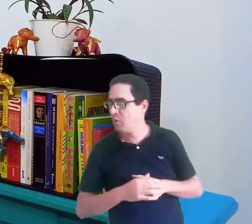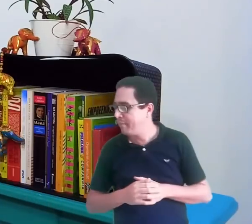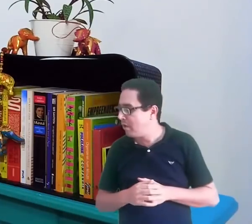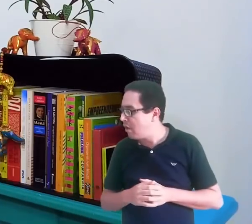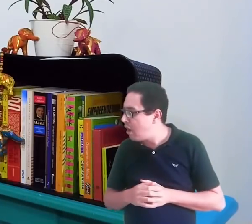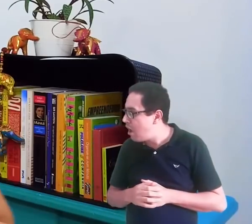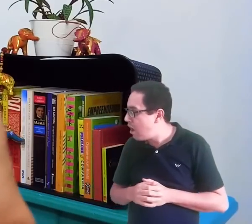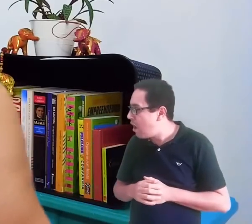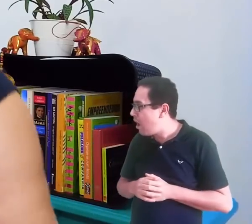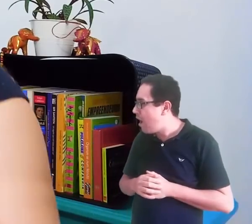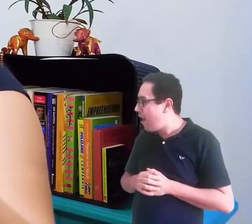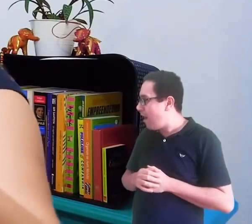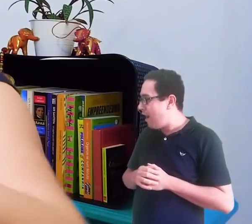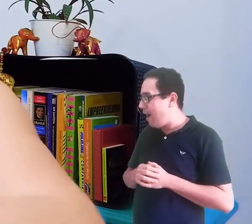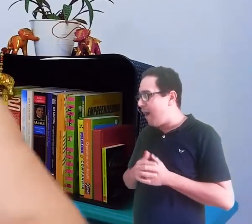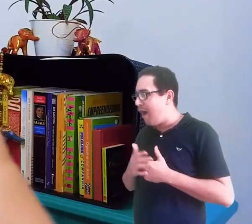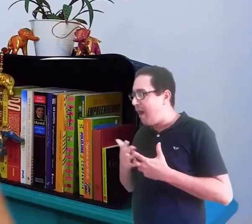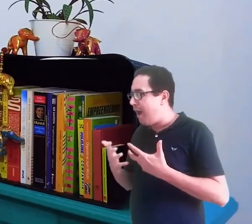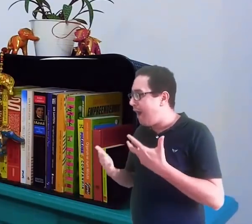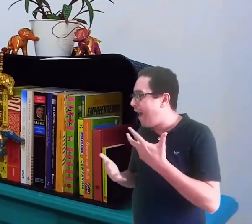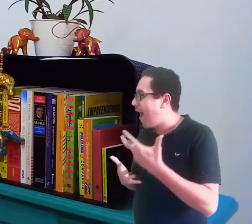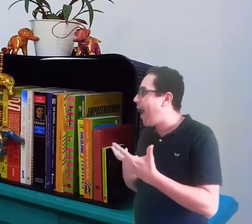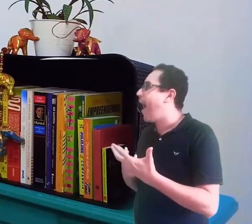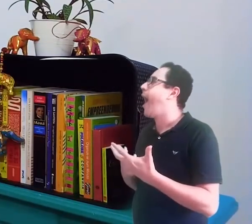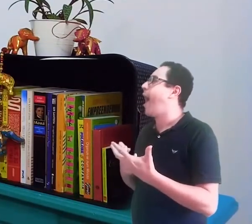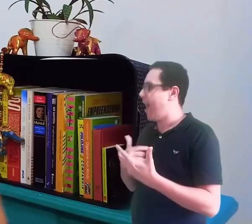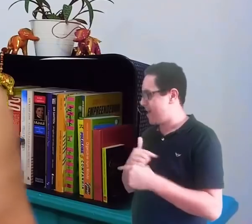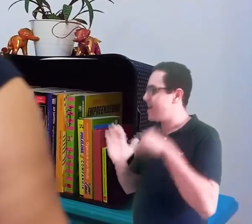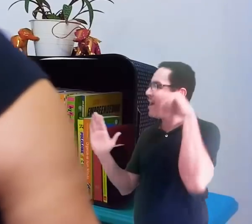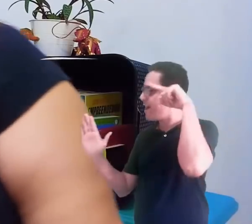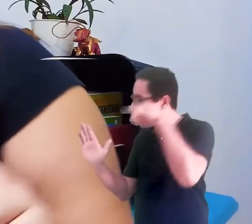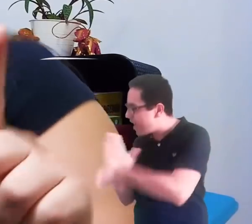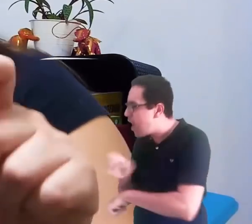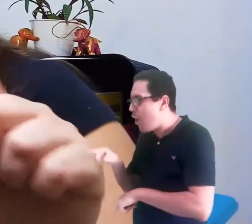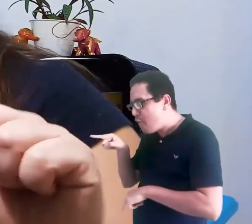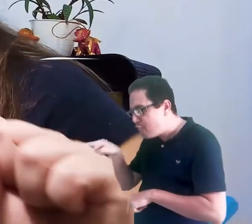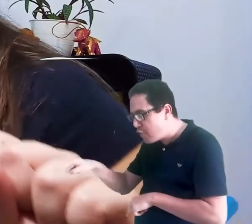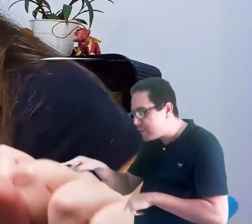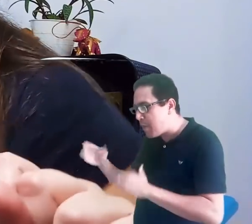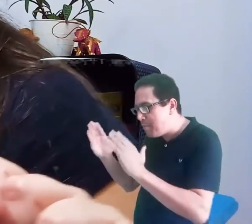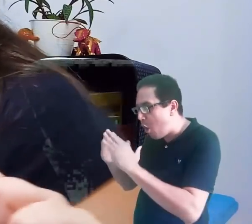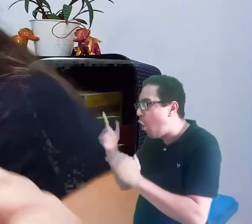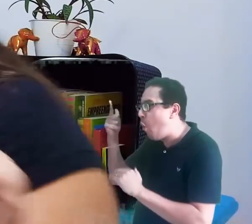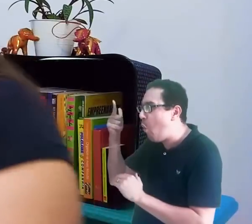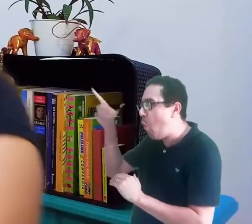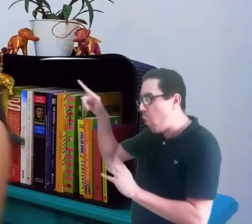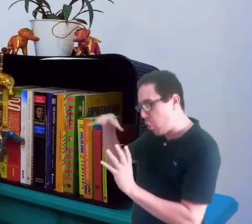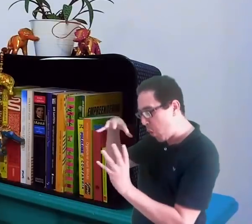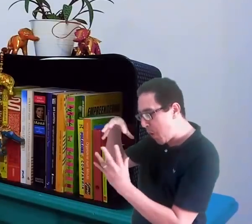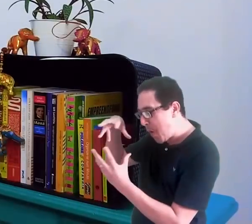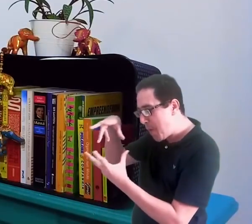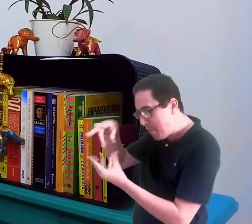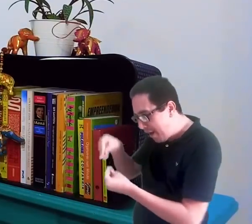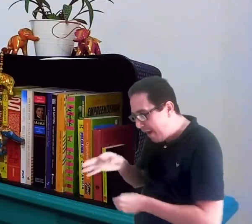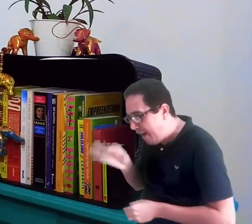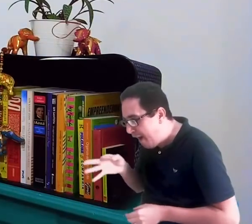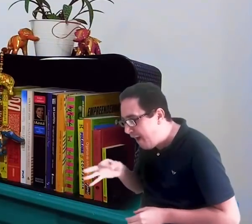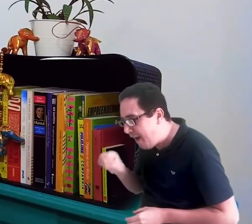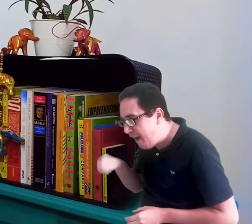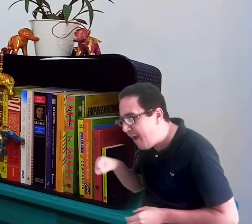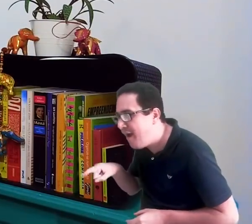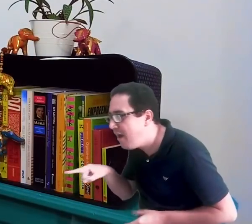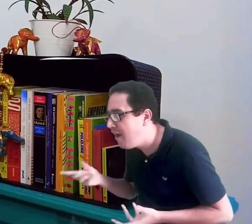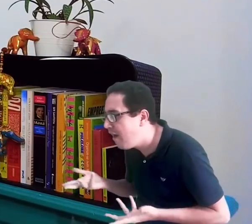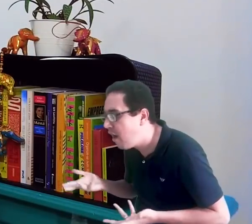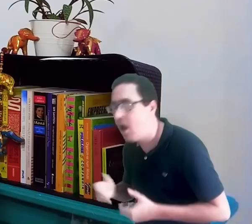irradiava de sua presença e o interroguei sem rodeios. Então você veio de outro planeta?